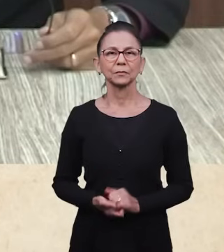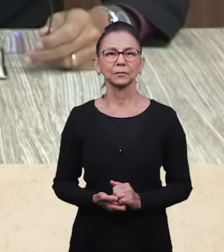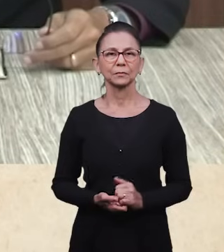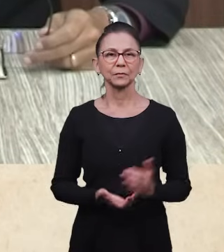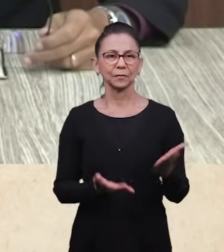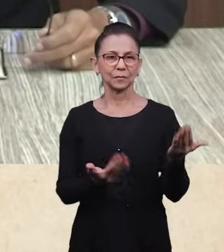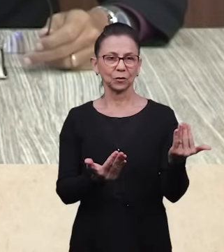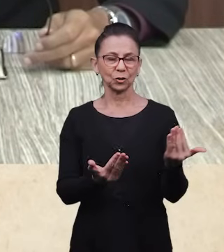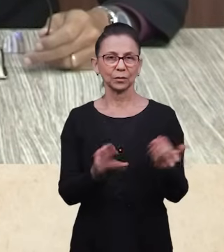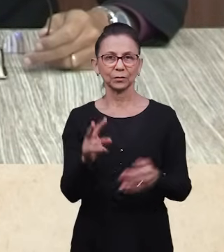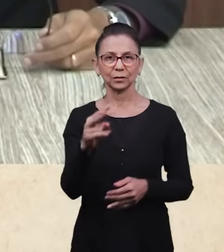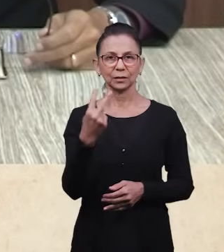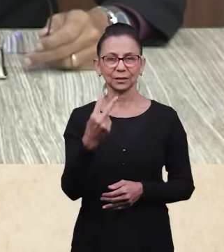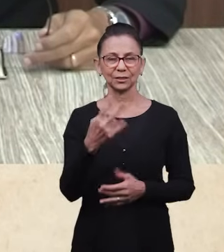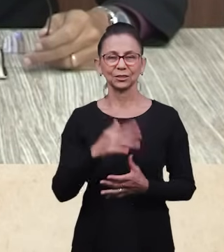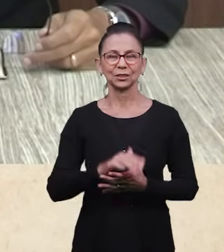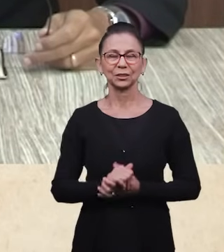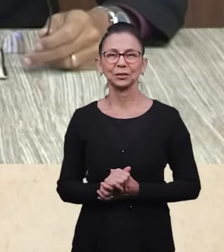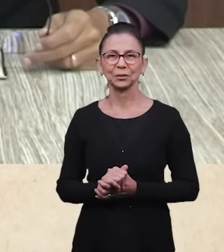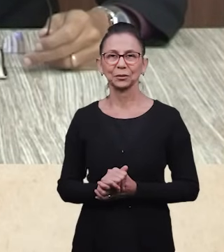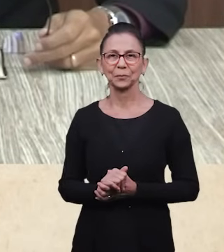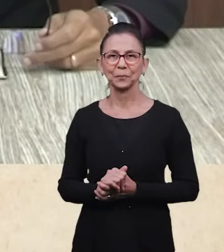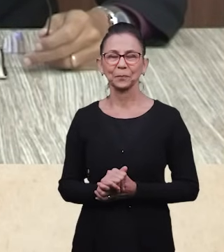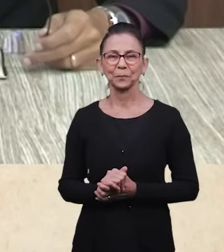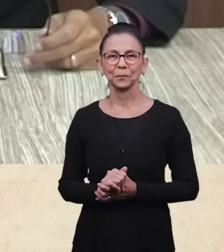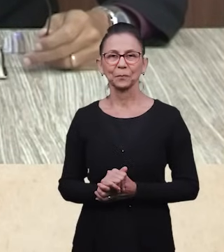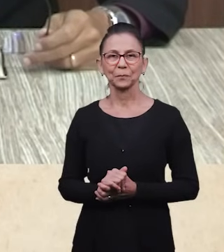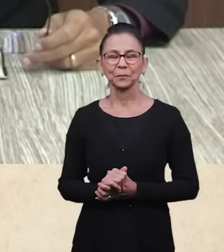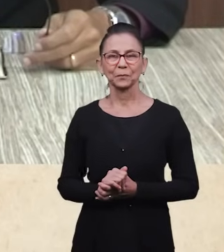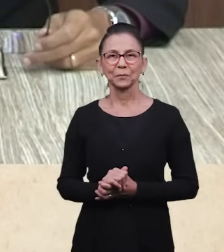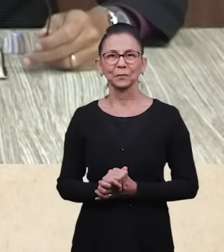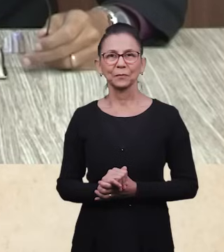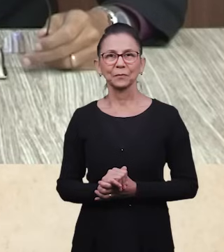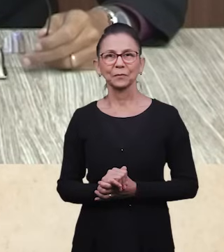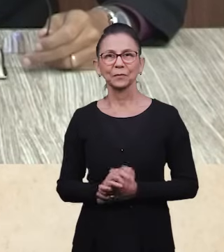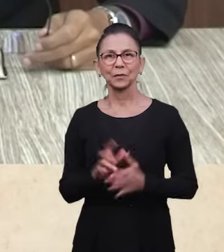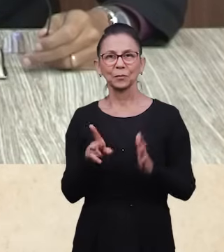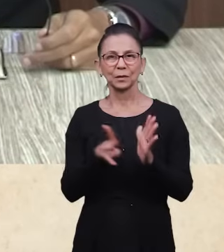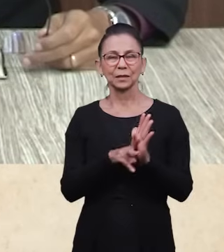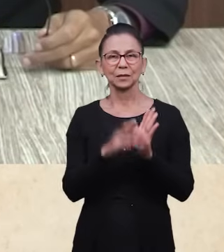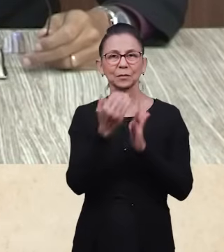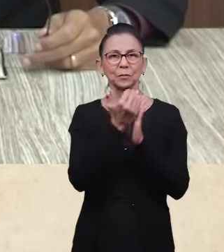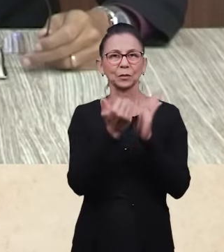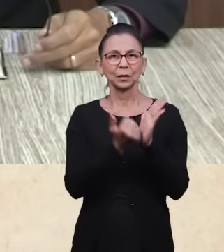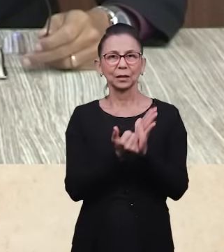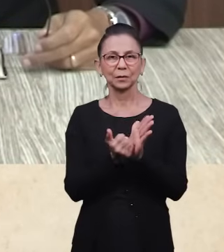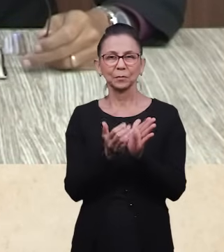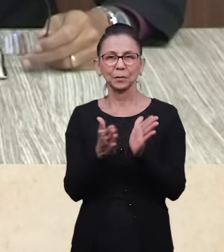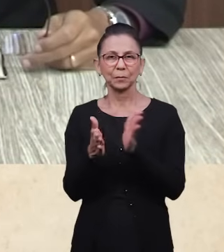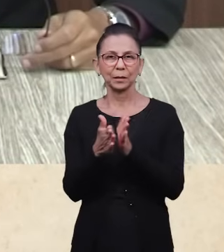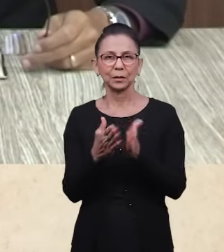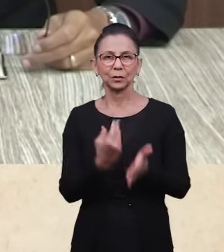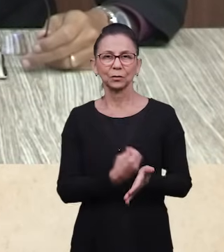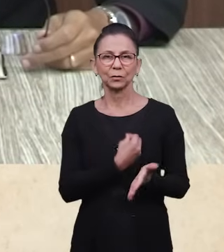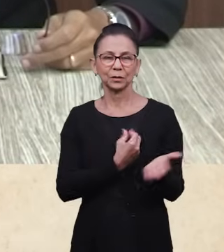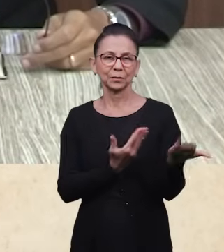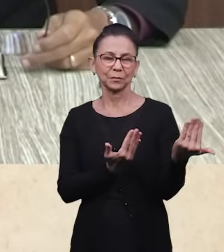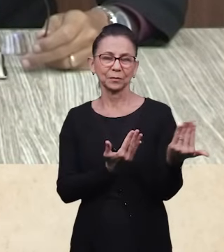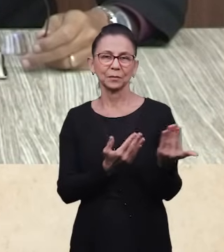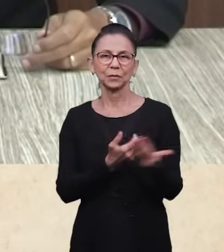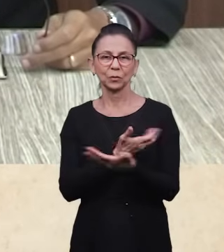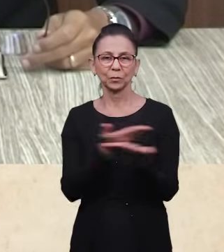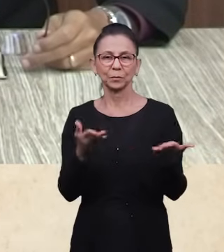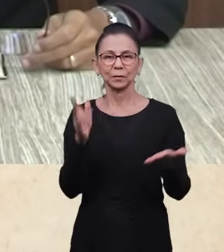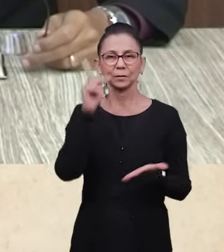Quero saudar aos jovens que estão nos assistindo, fazendo parte desse programa, Os Dias da Minha Mocidade, com a paz do